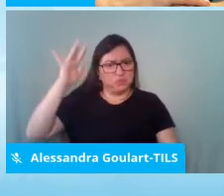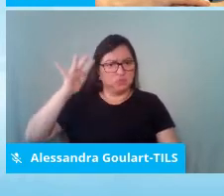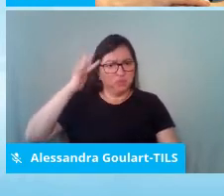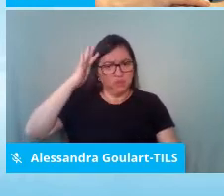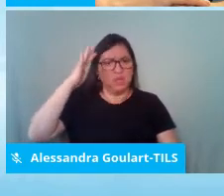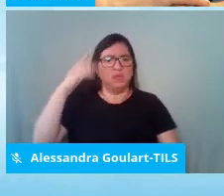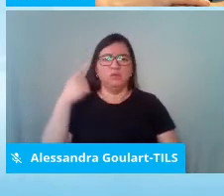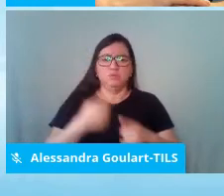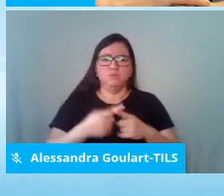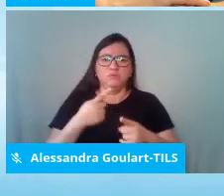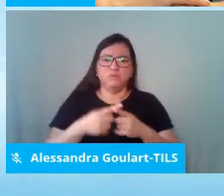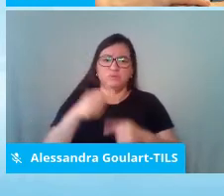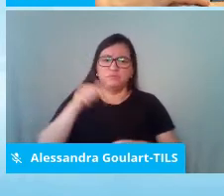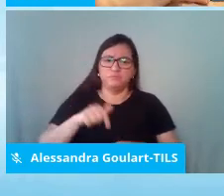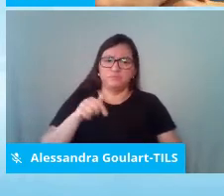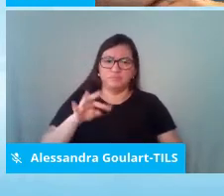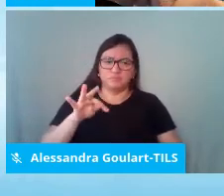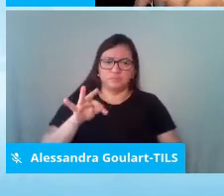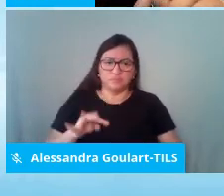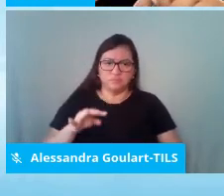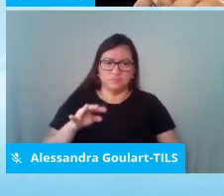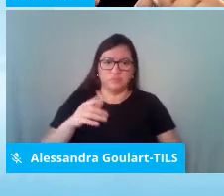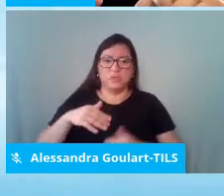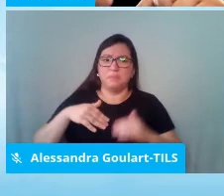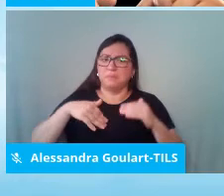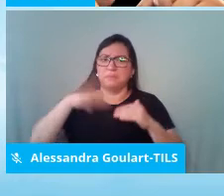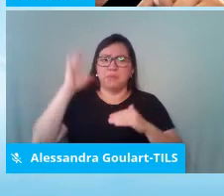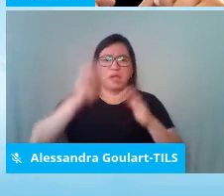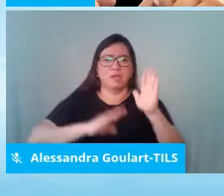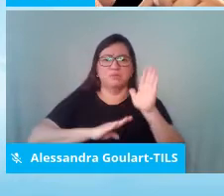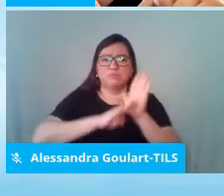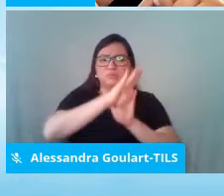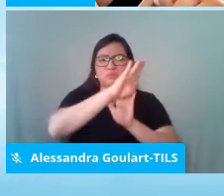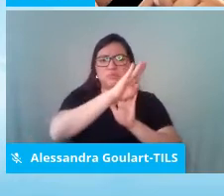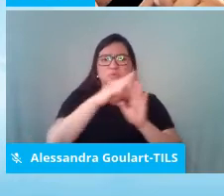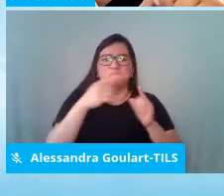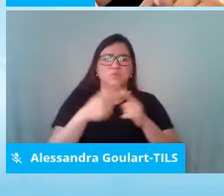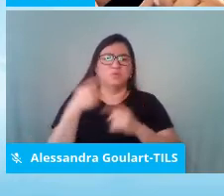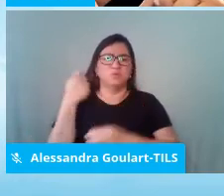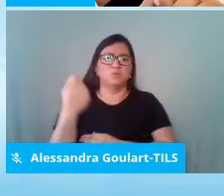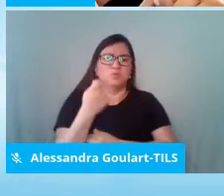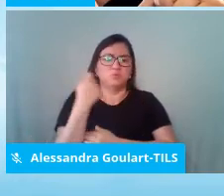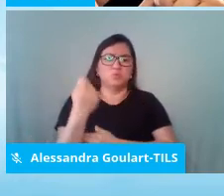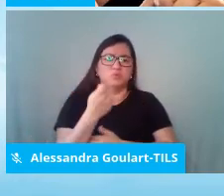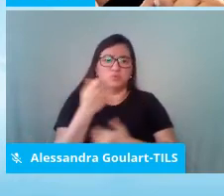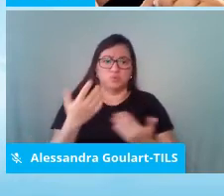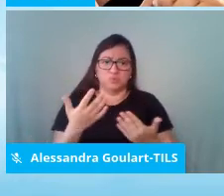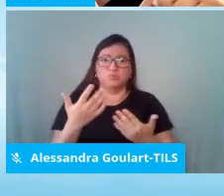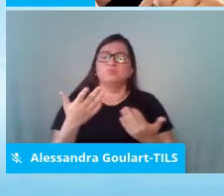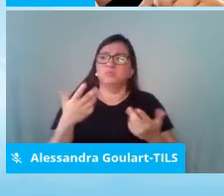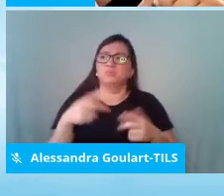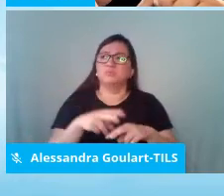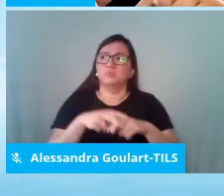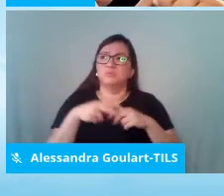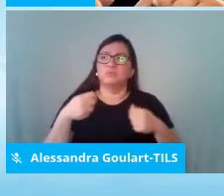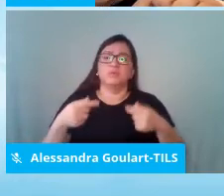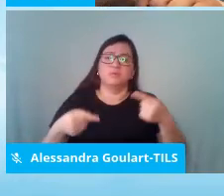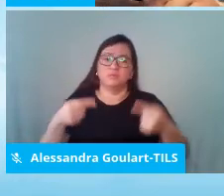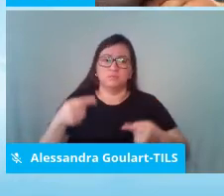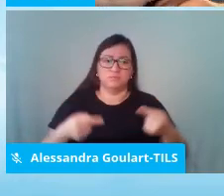essas taxas tão maiores, né? Que são coisas que a gente tem que levar para o debate depois.